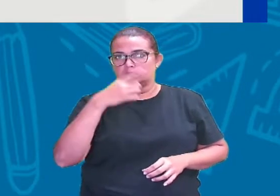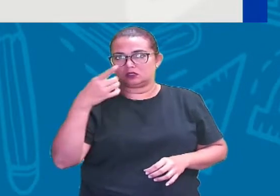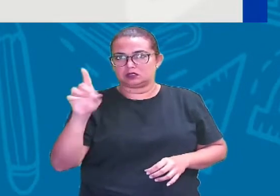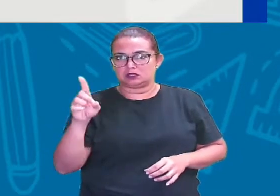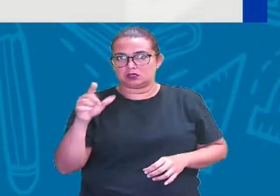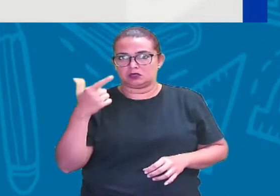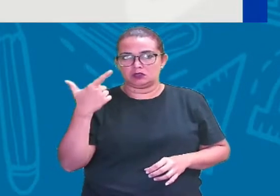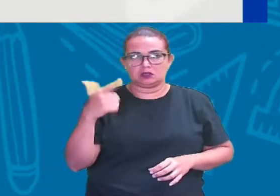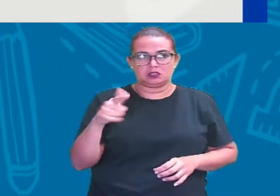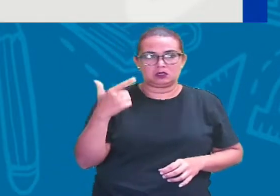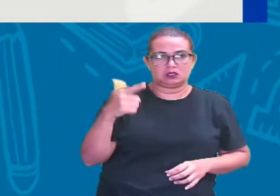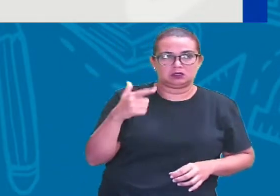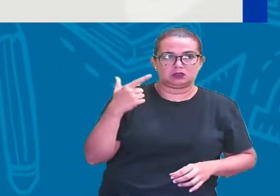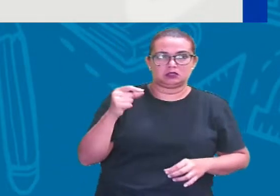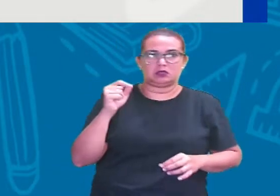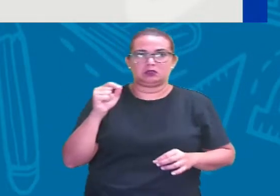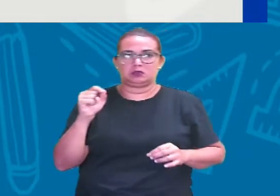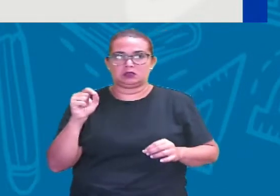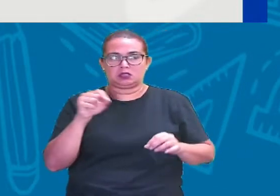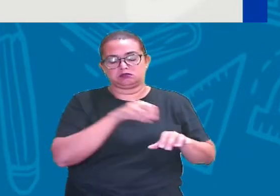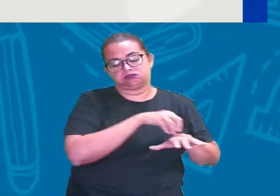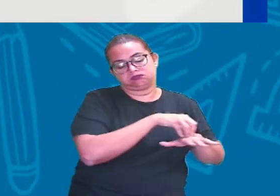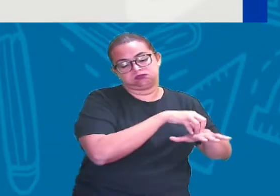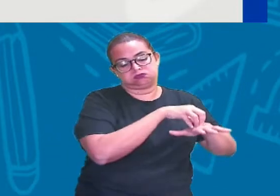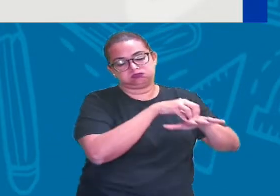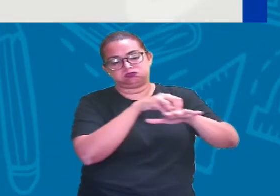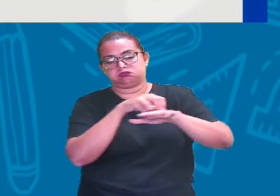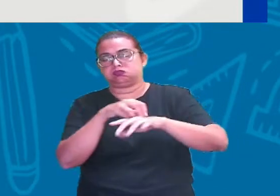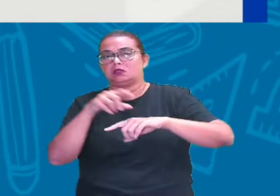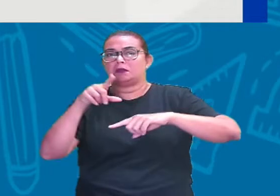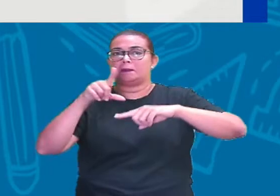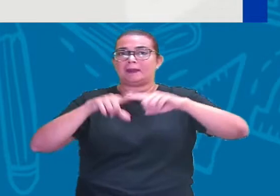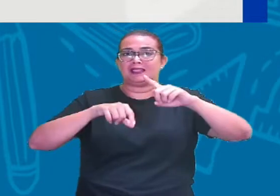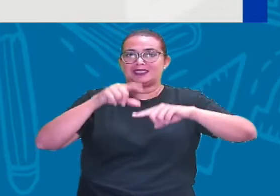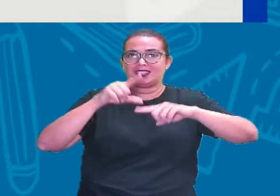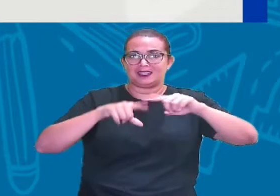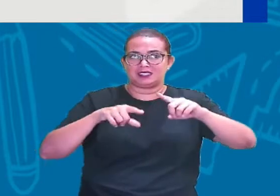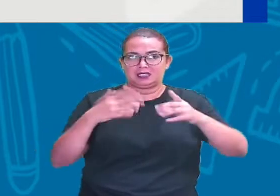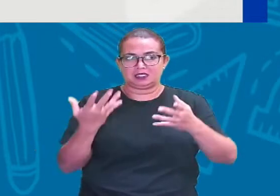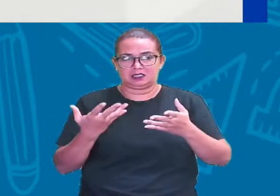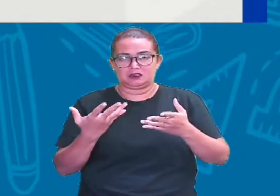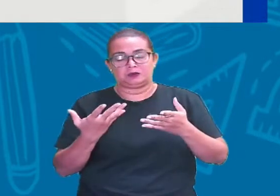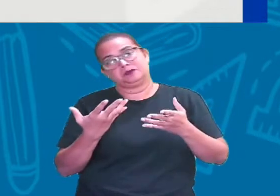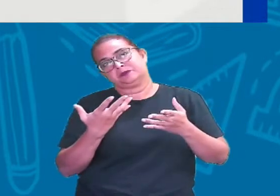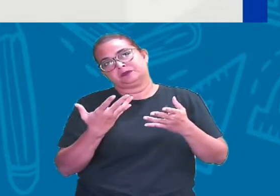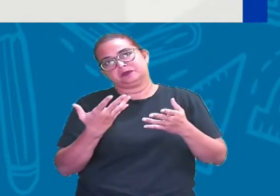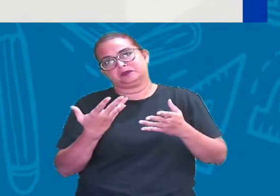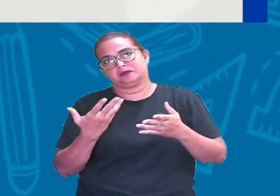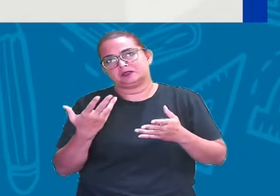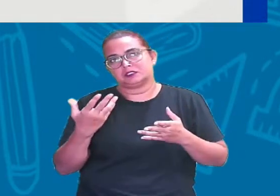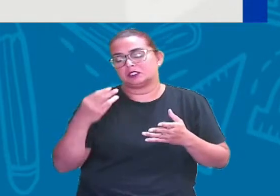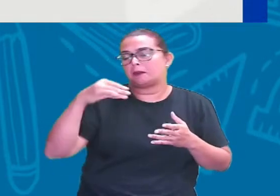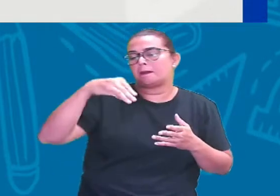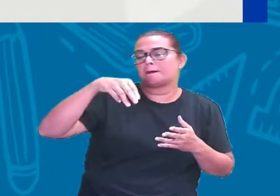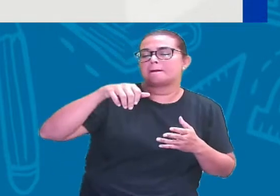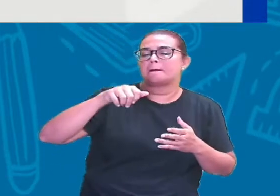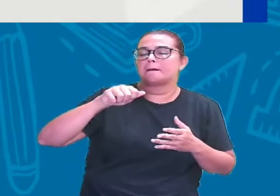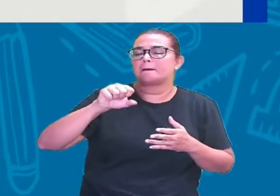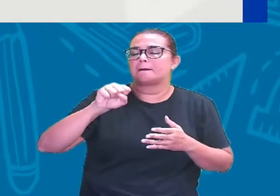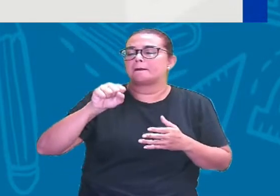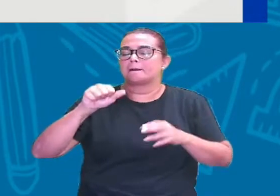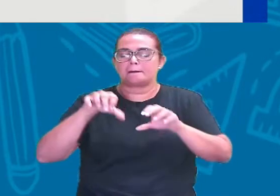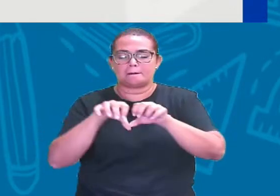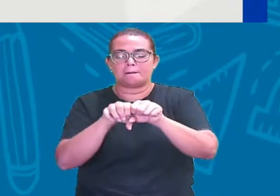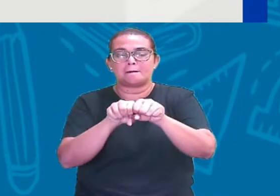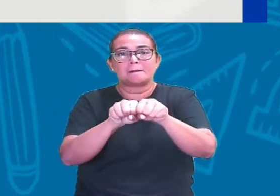de matéria. Professor, transporte de matéria, o que é isso? Ou seja, não vai haver um deslocamento da massa,